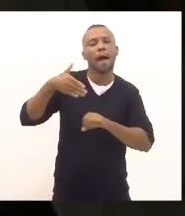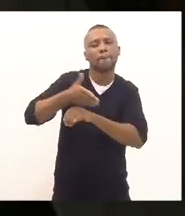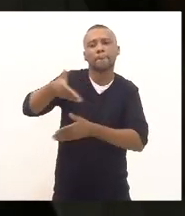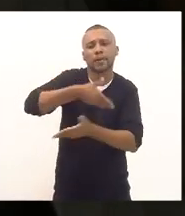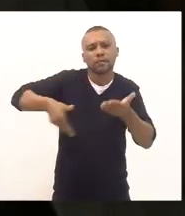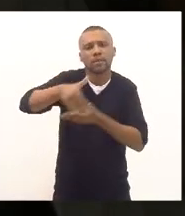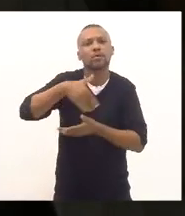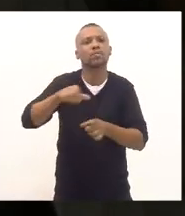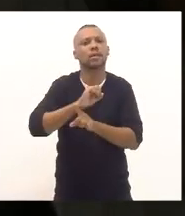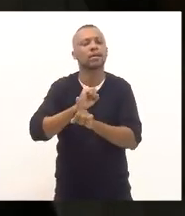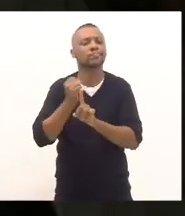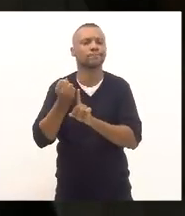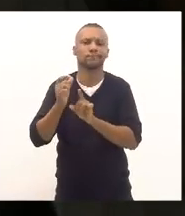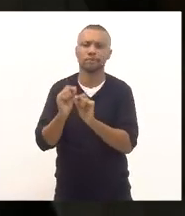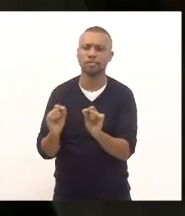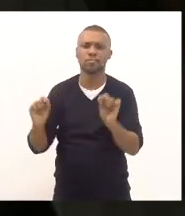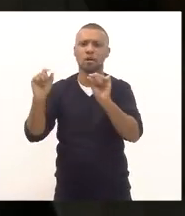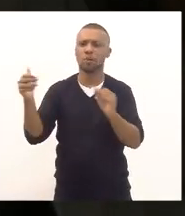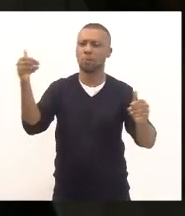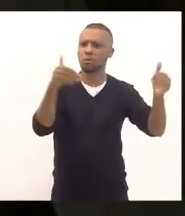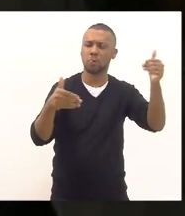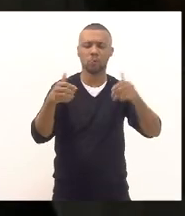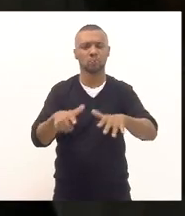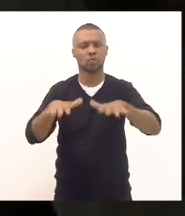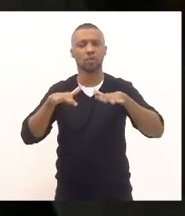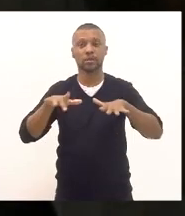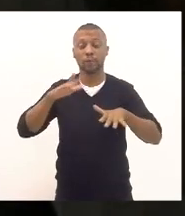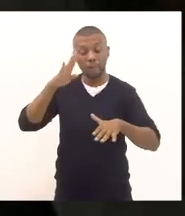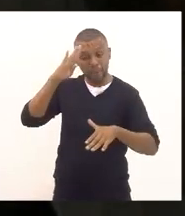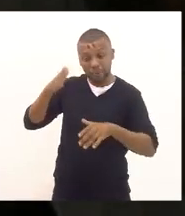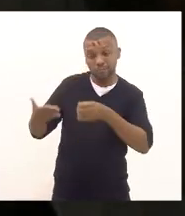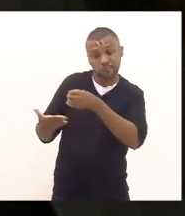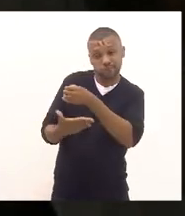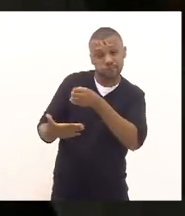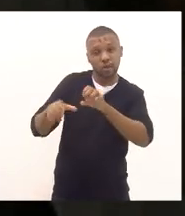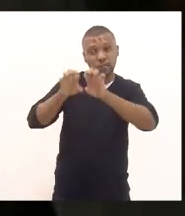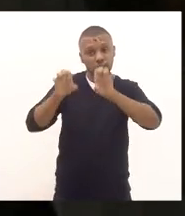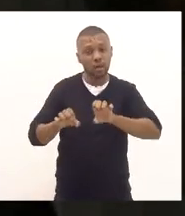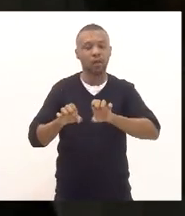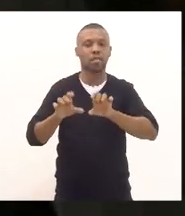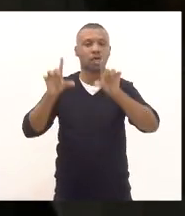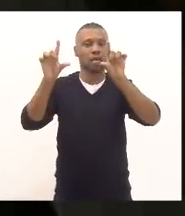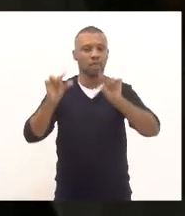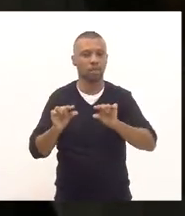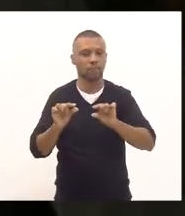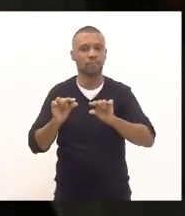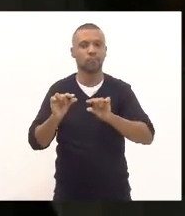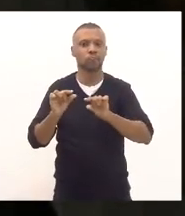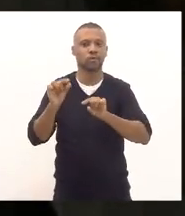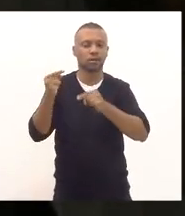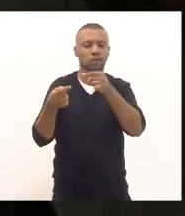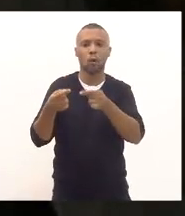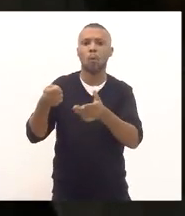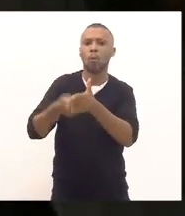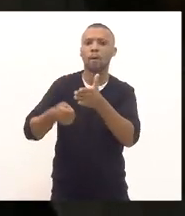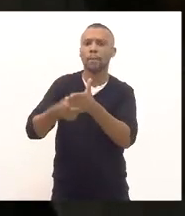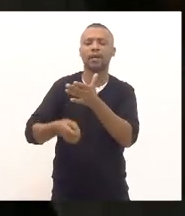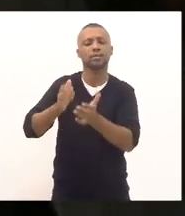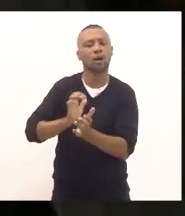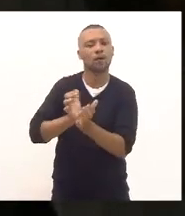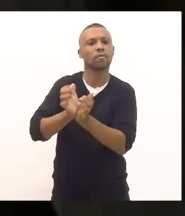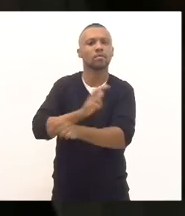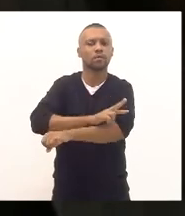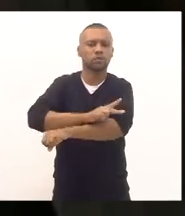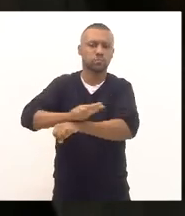de outras entidades nessas audiências considere como este estrutural desse plano de redução da letalidade e o combate ao racismo estrutural